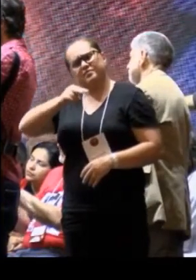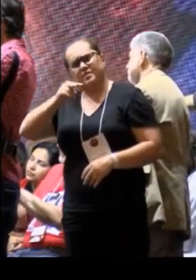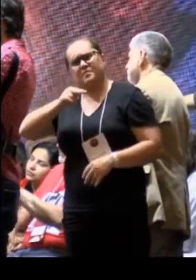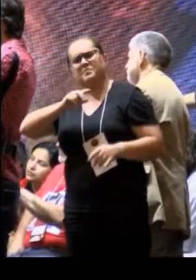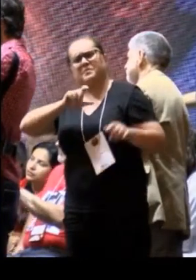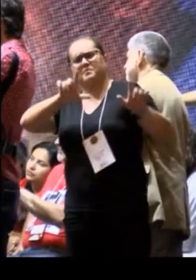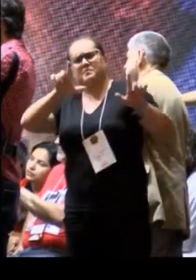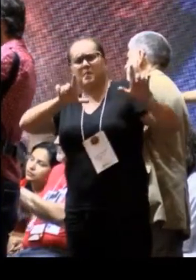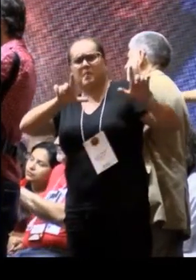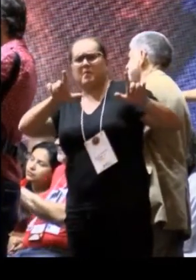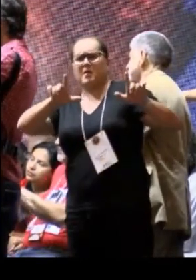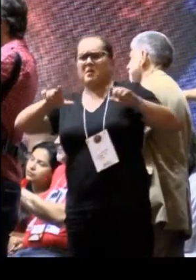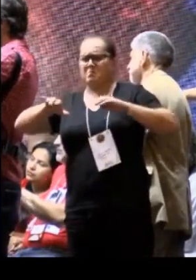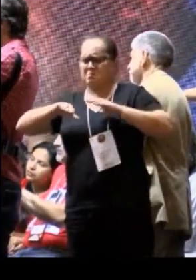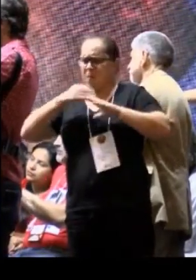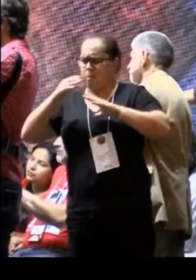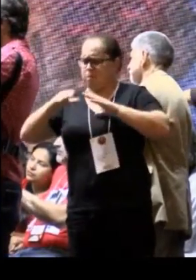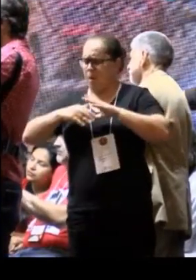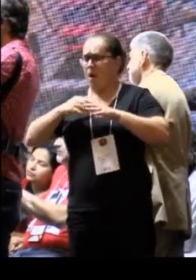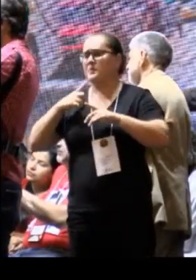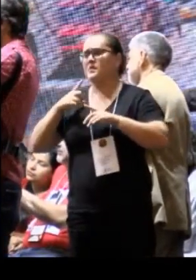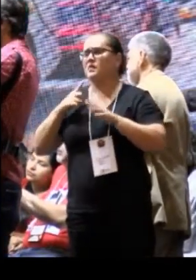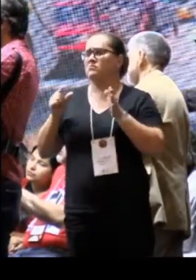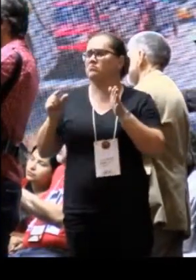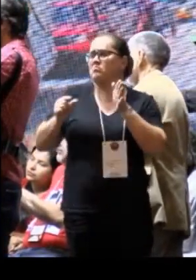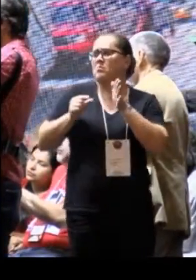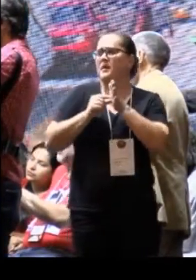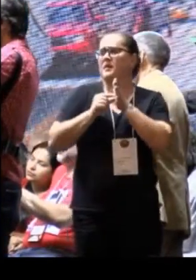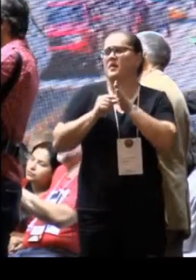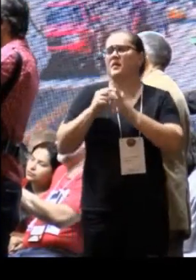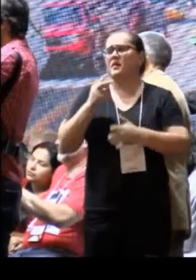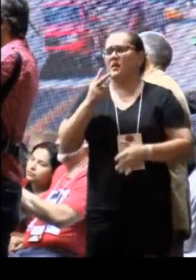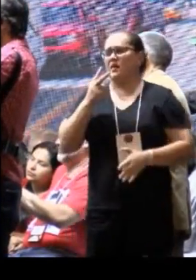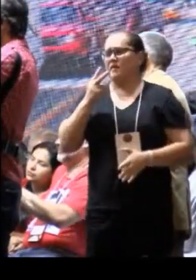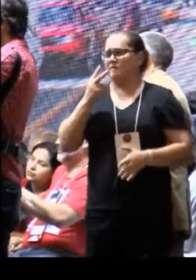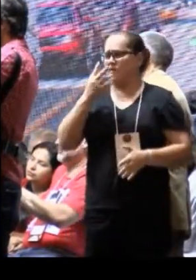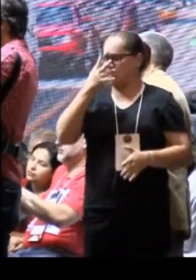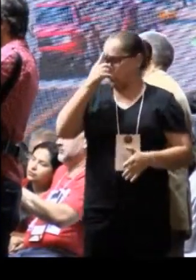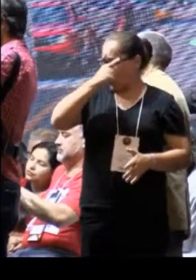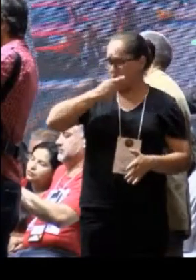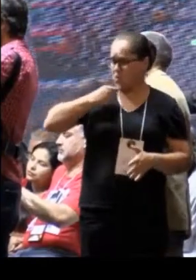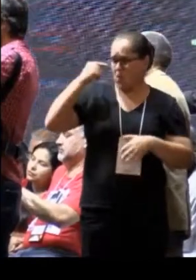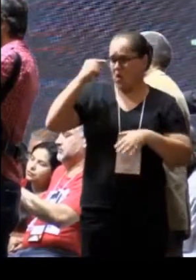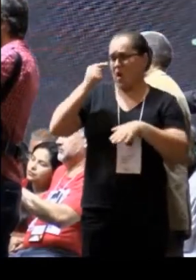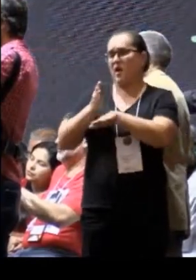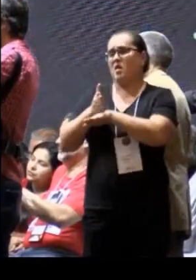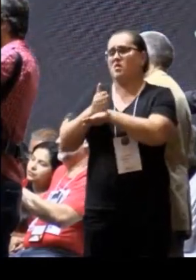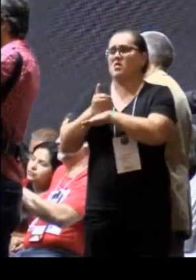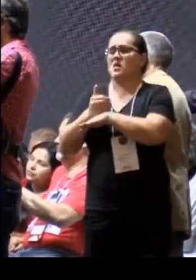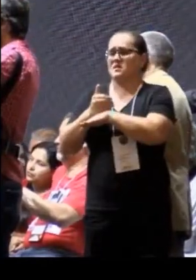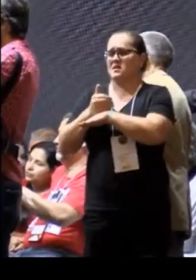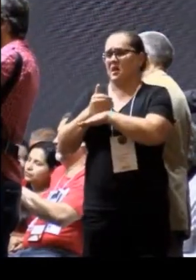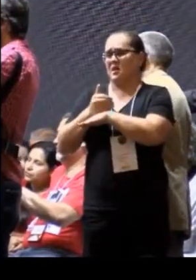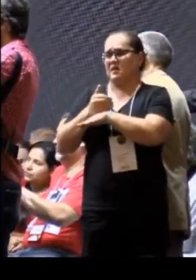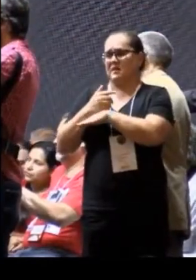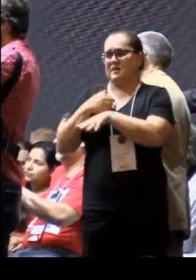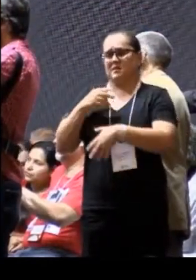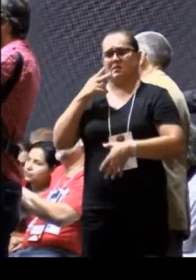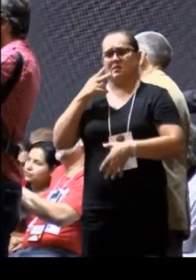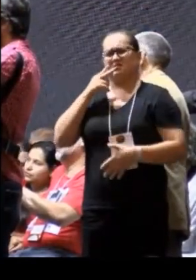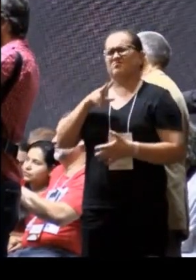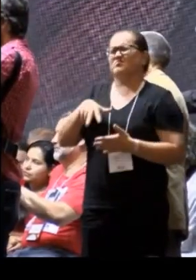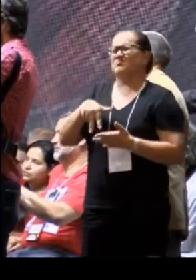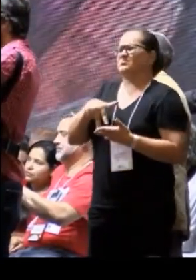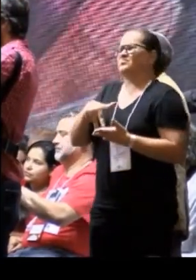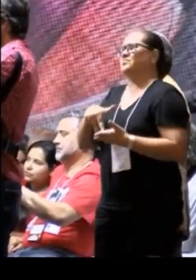muitos programas, eu recebia um pendrive com 24 horas de atraso, porque o Marcolinha não tinha coragem de